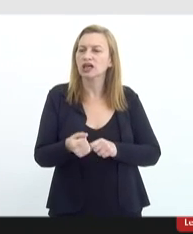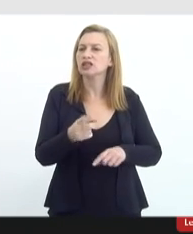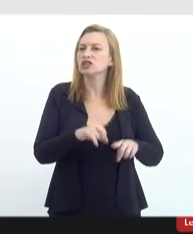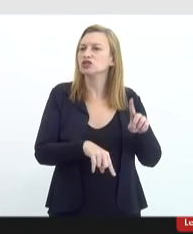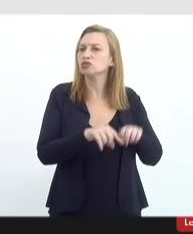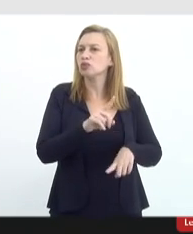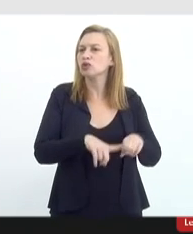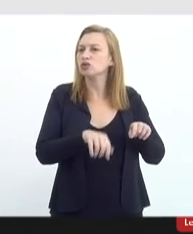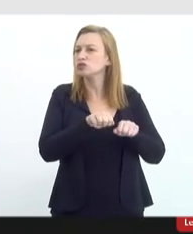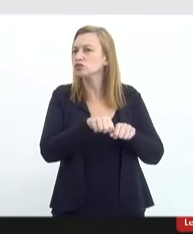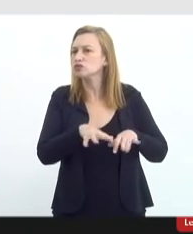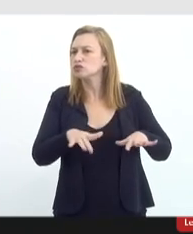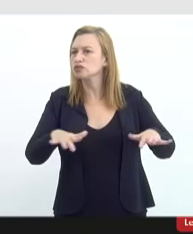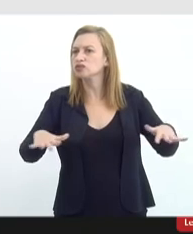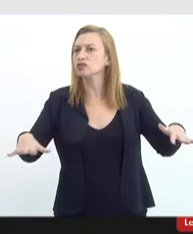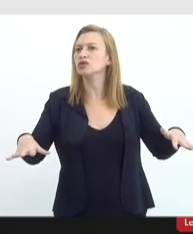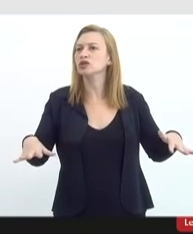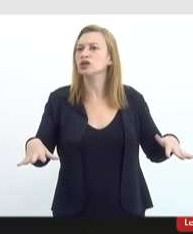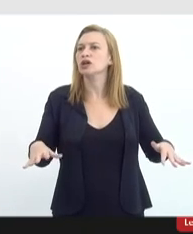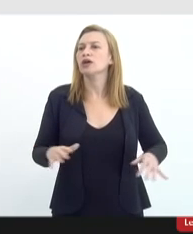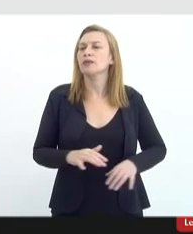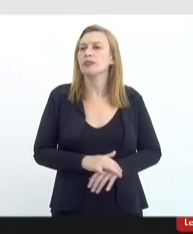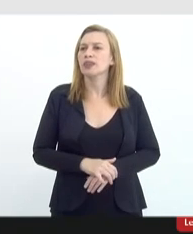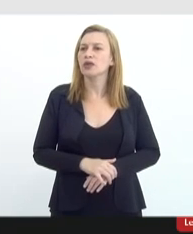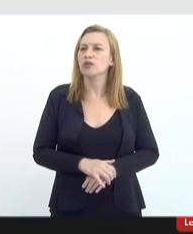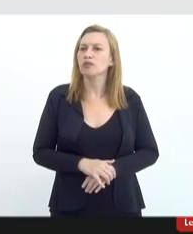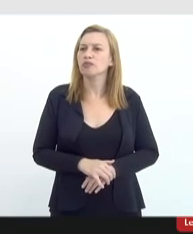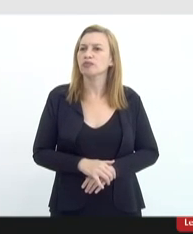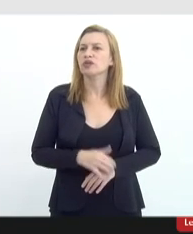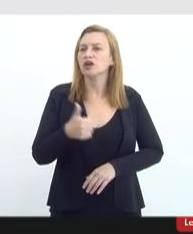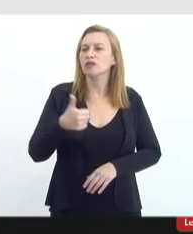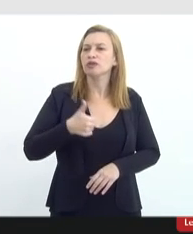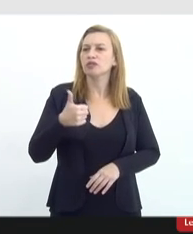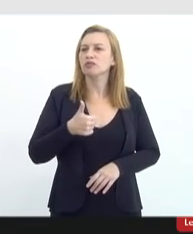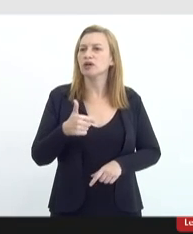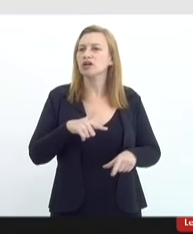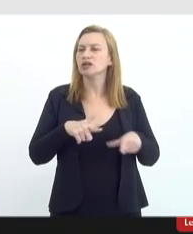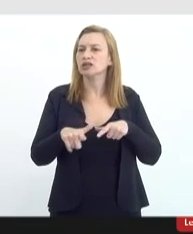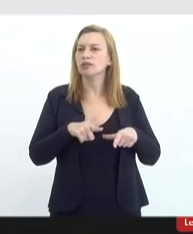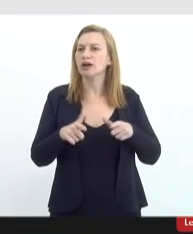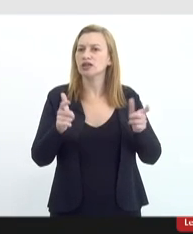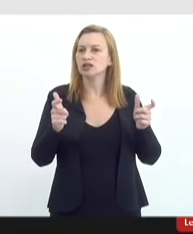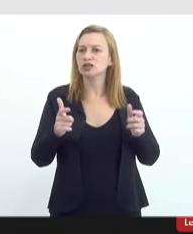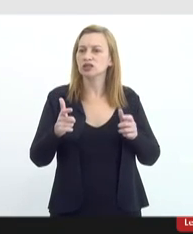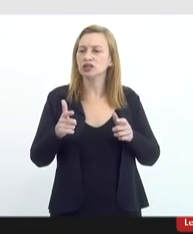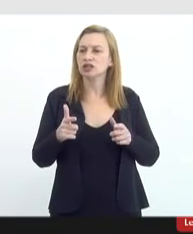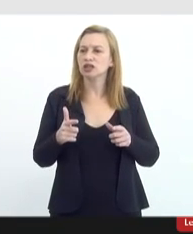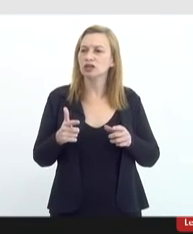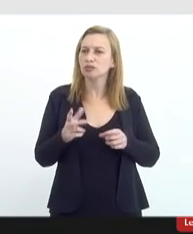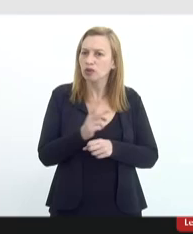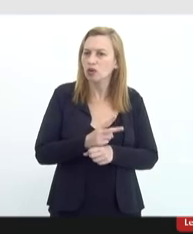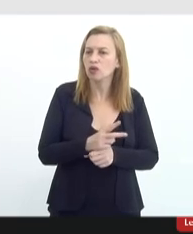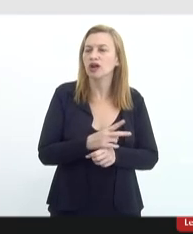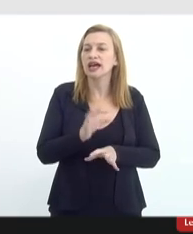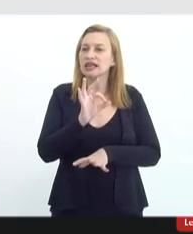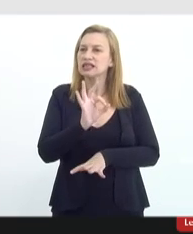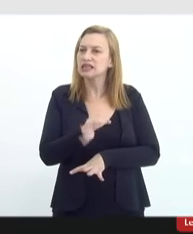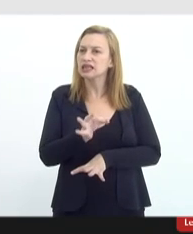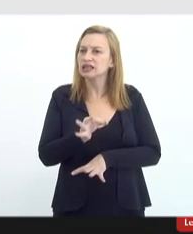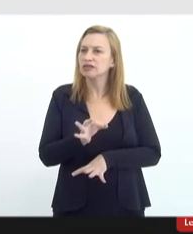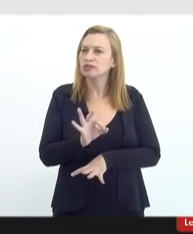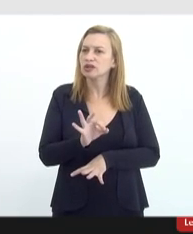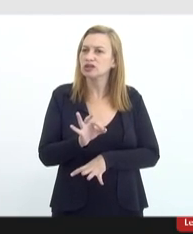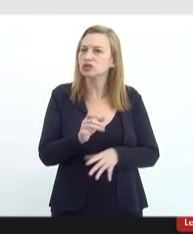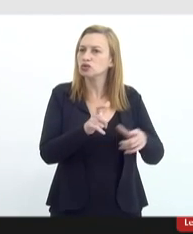assim, extenso e muito custoso, faz já um primeiro exercício de localização, né? Então, evidencia ali